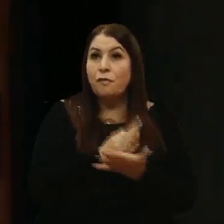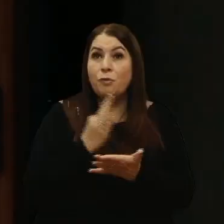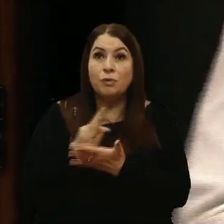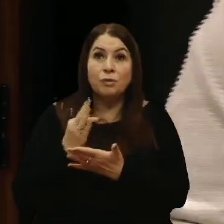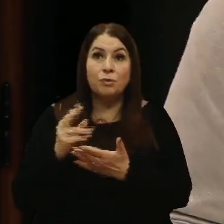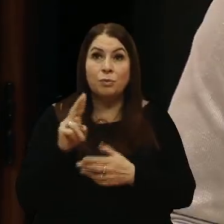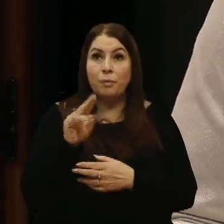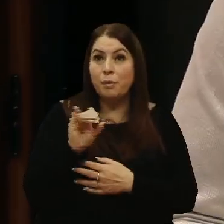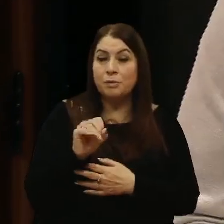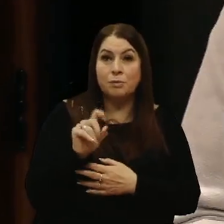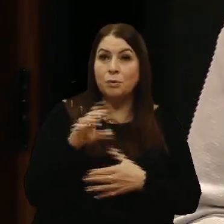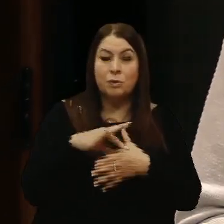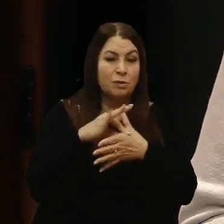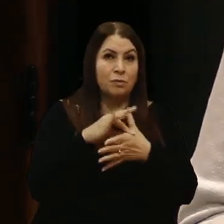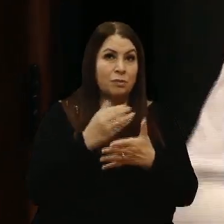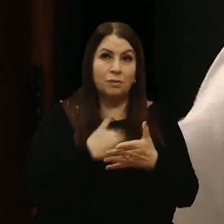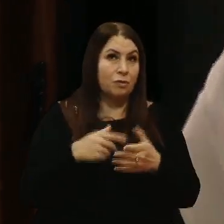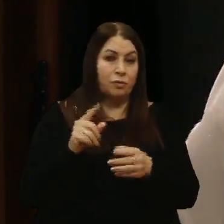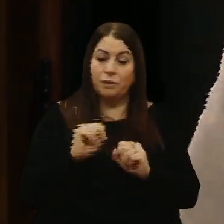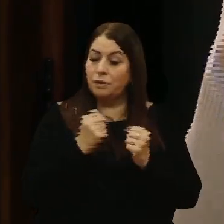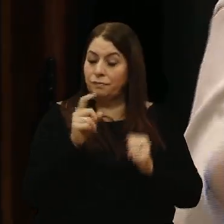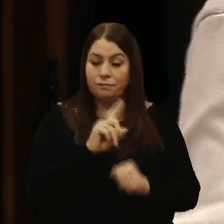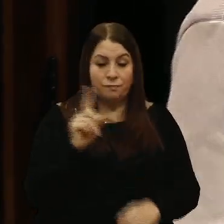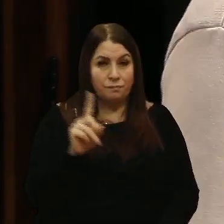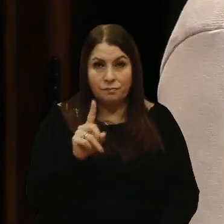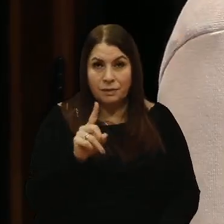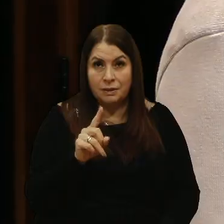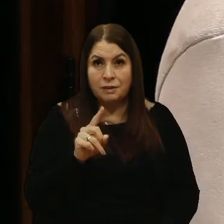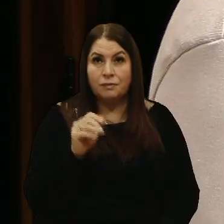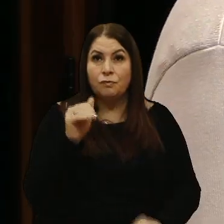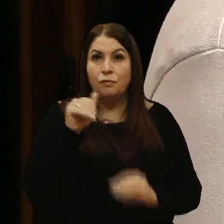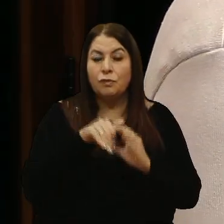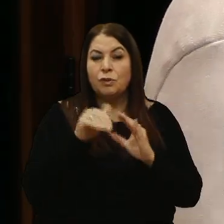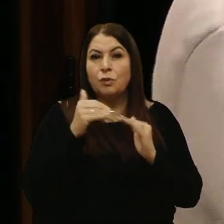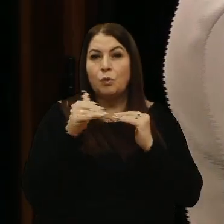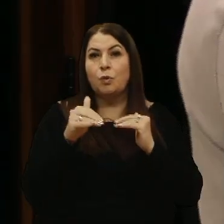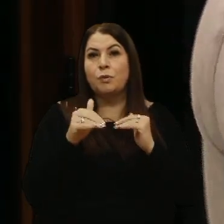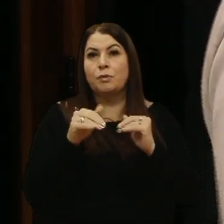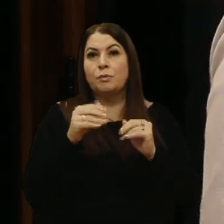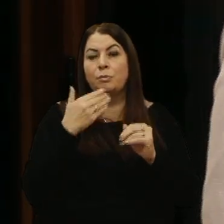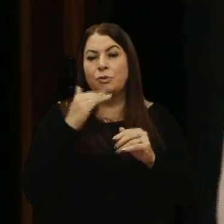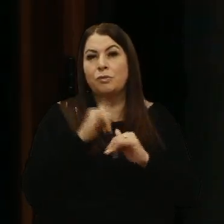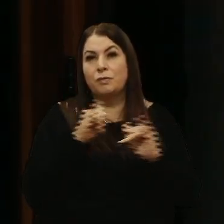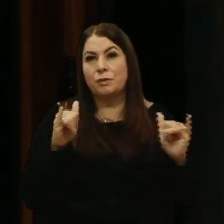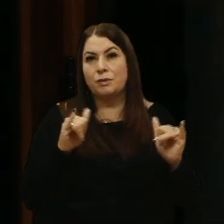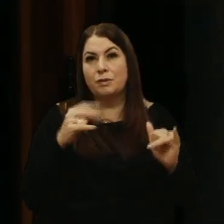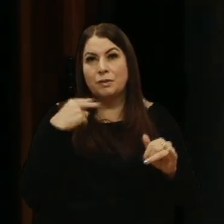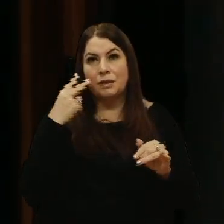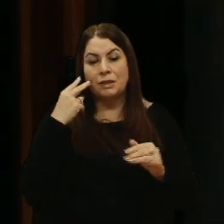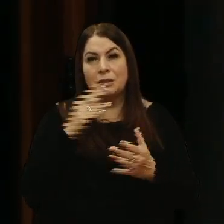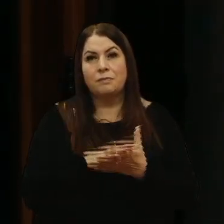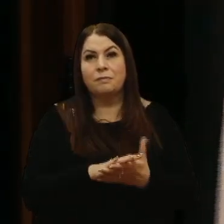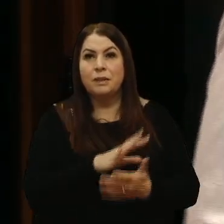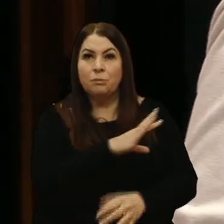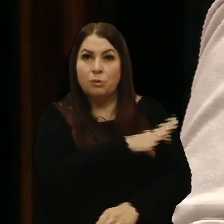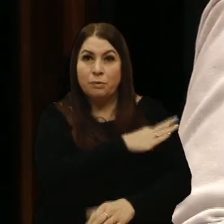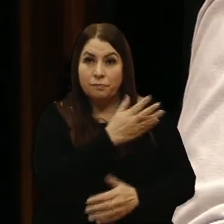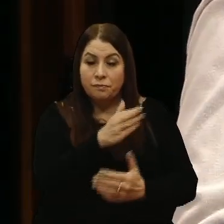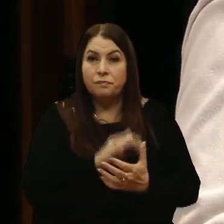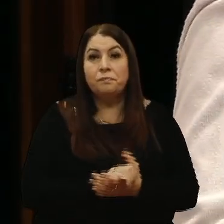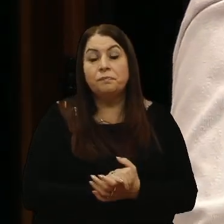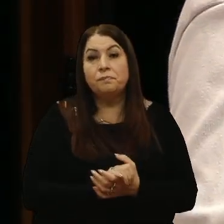Não, o líder do governo não está defendendo isso. Está defendendo votar contra um pedido de informação do vereador Capitão